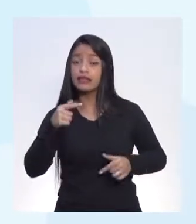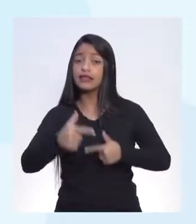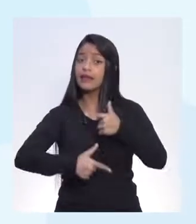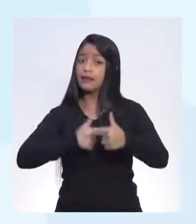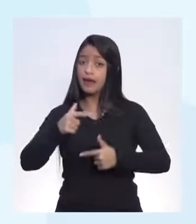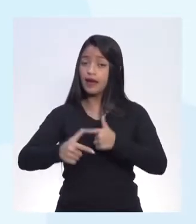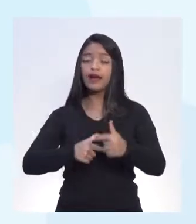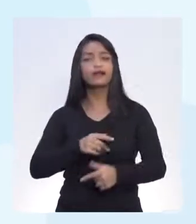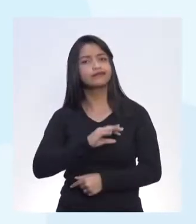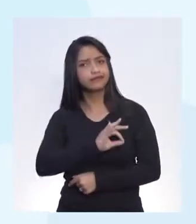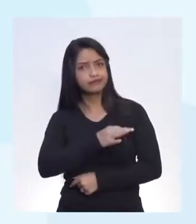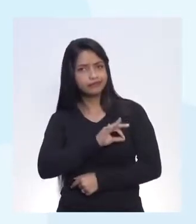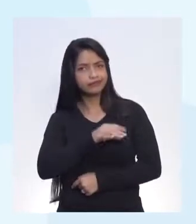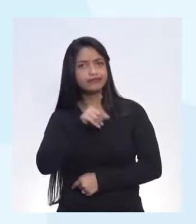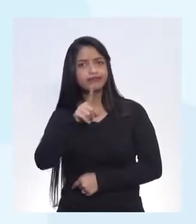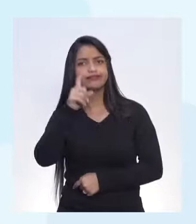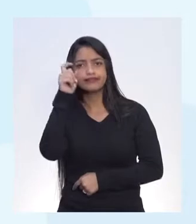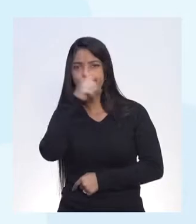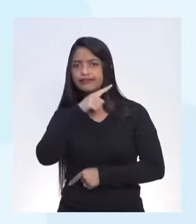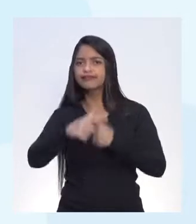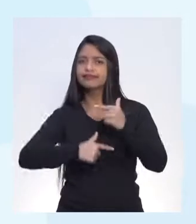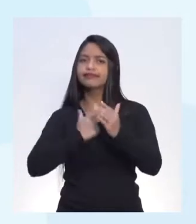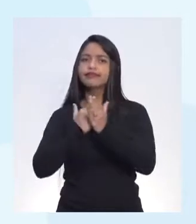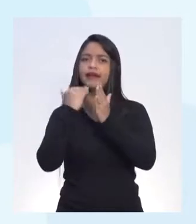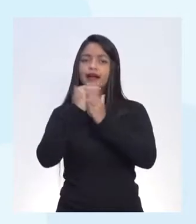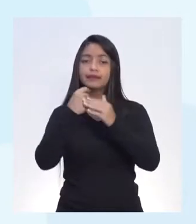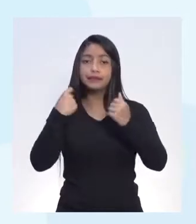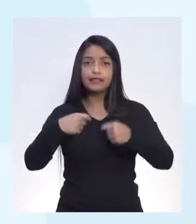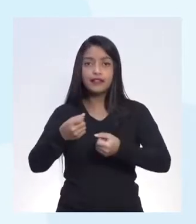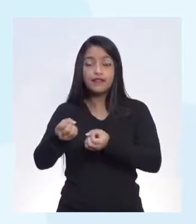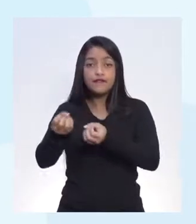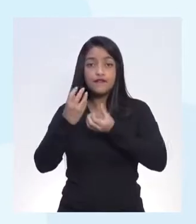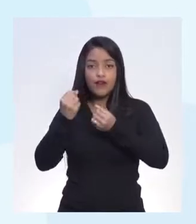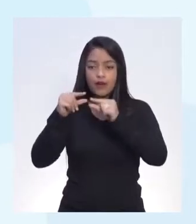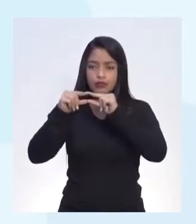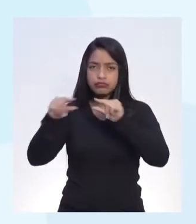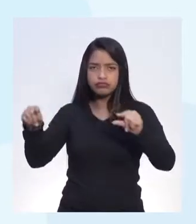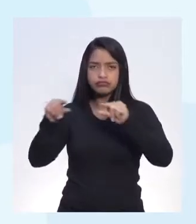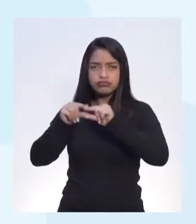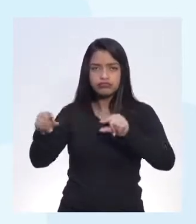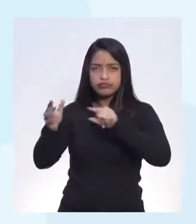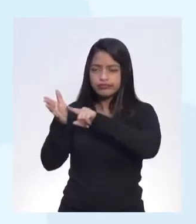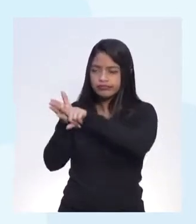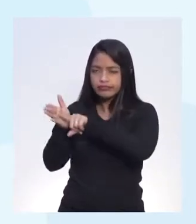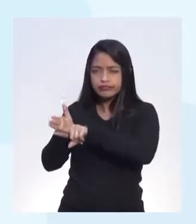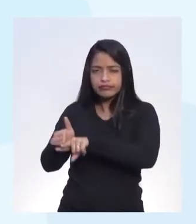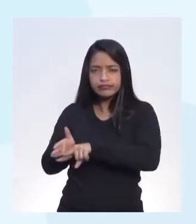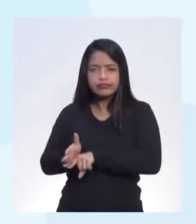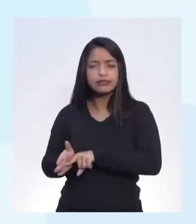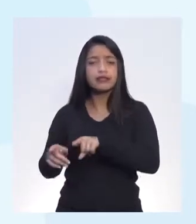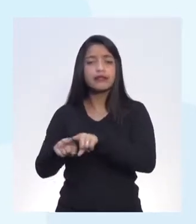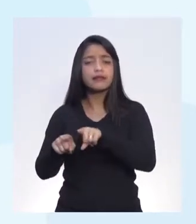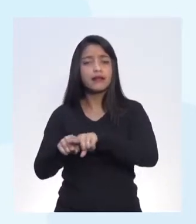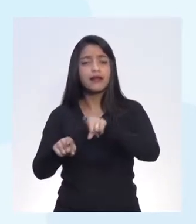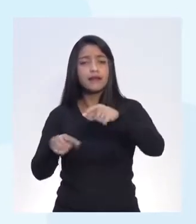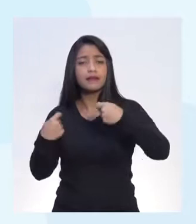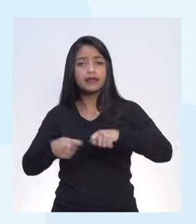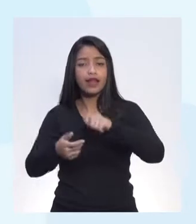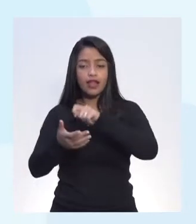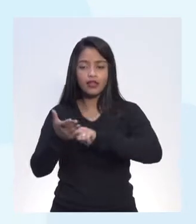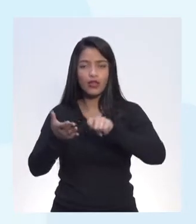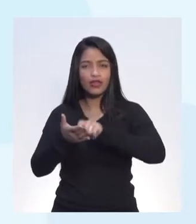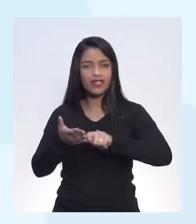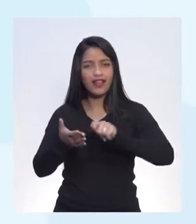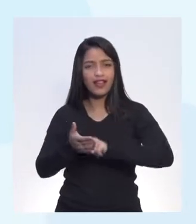Jonas? Esse tem que analisar, né, os dados, Osmar. E além de analisar os dados, deixar bem anotado o que ele